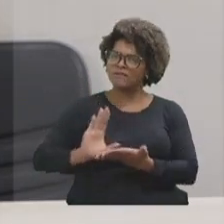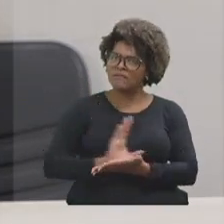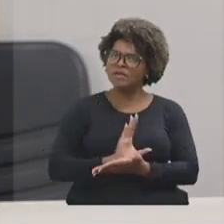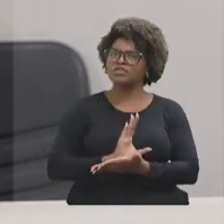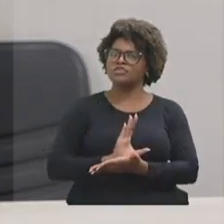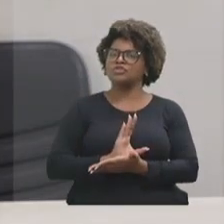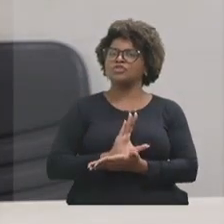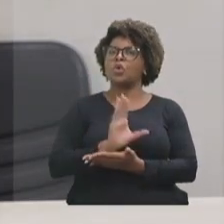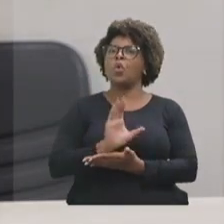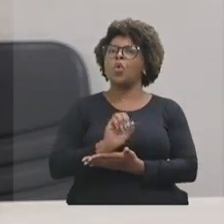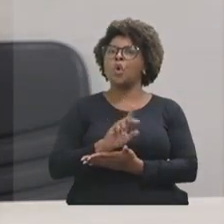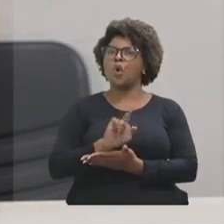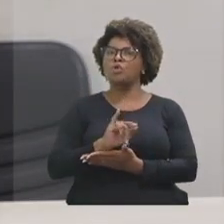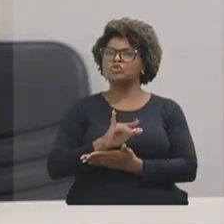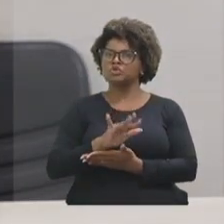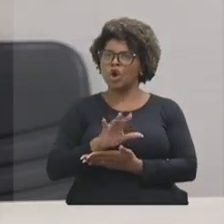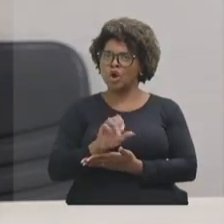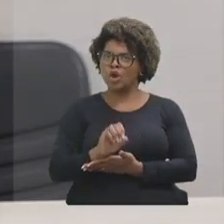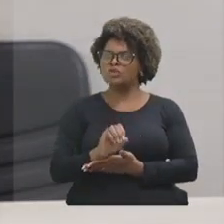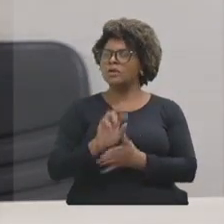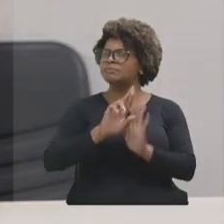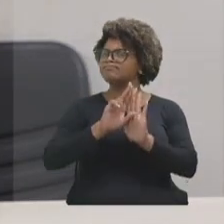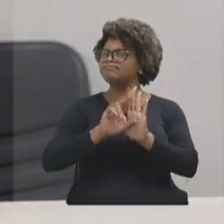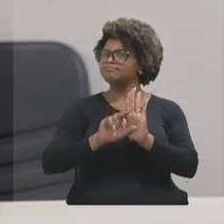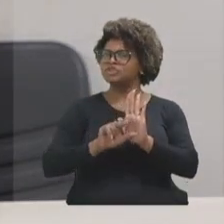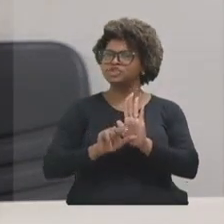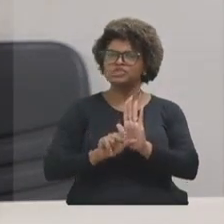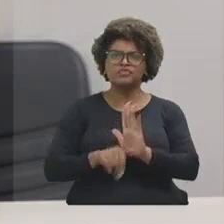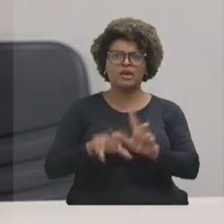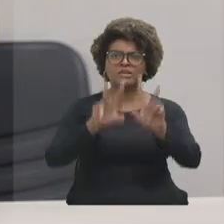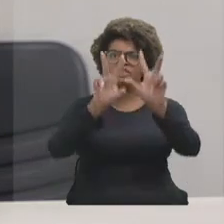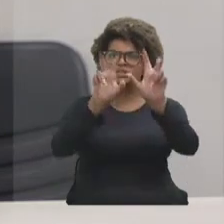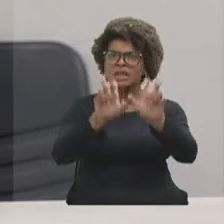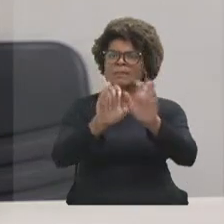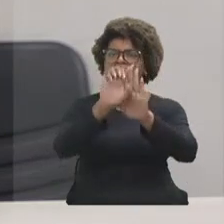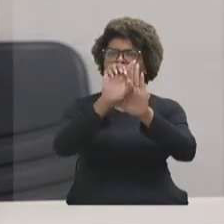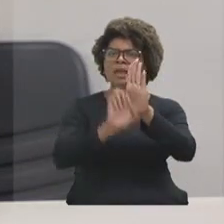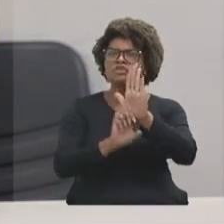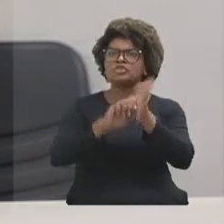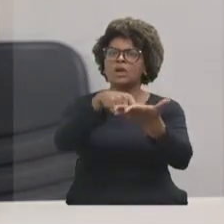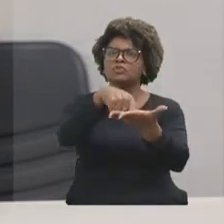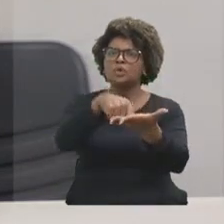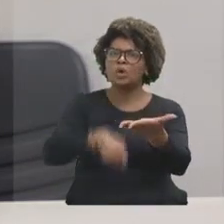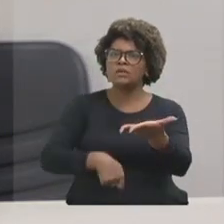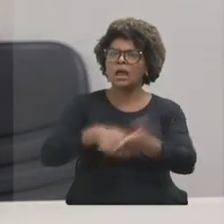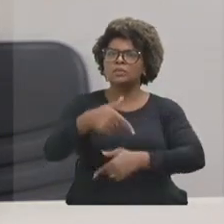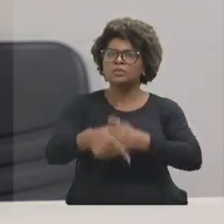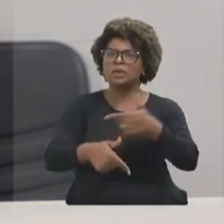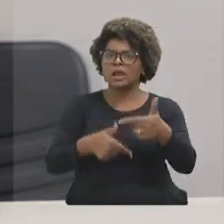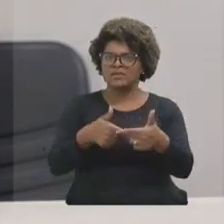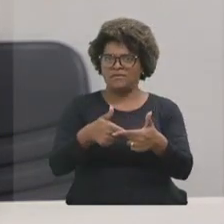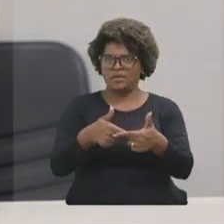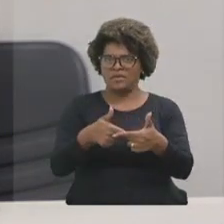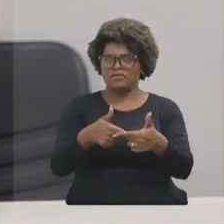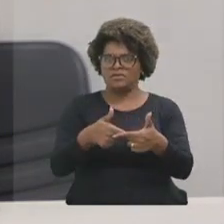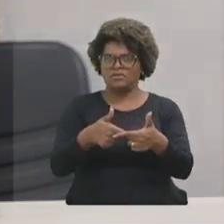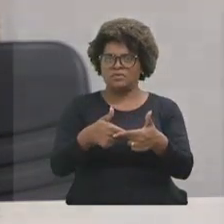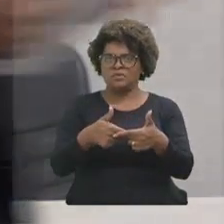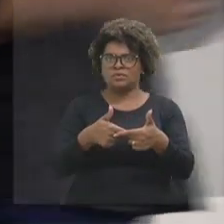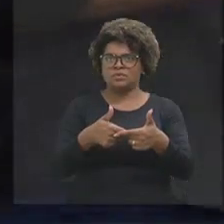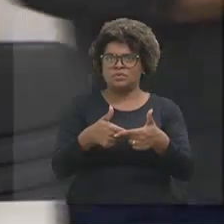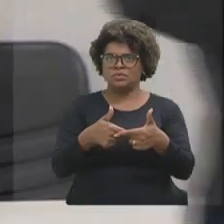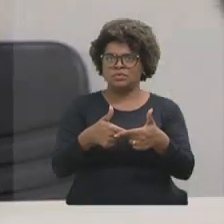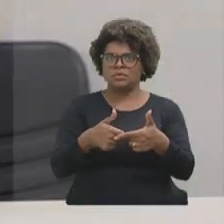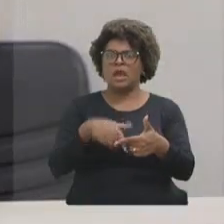fosse em vários temas editais de contratação de serviços como